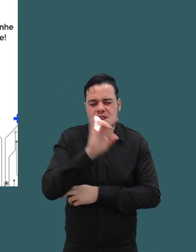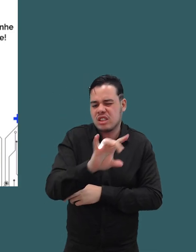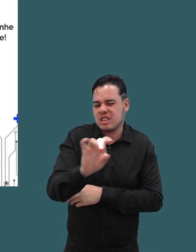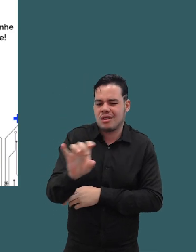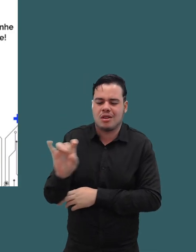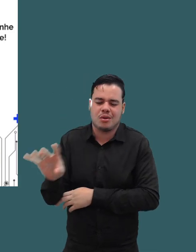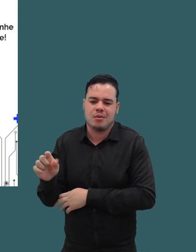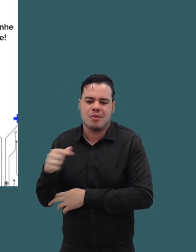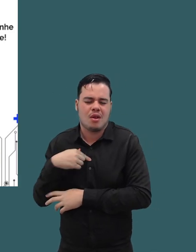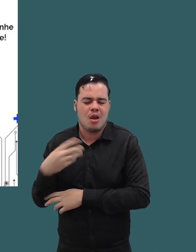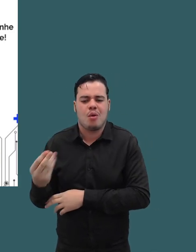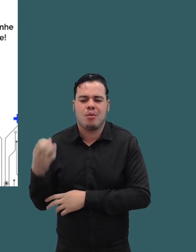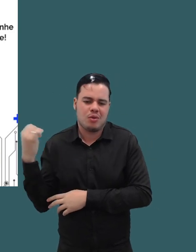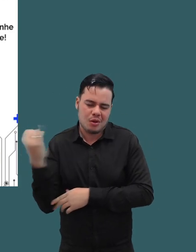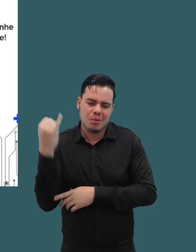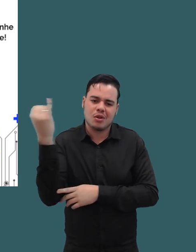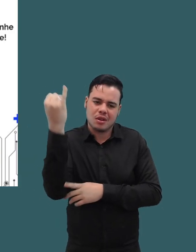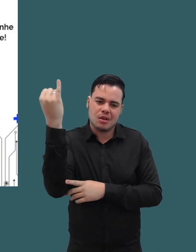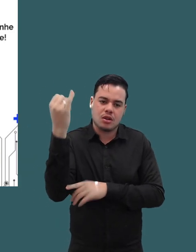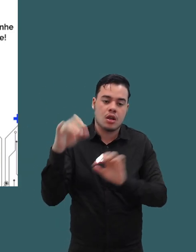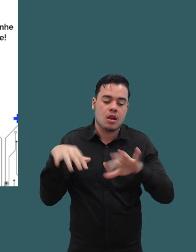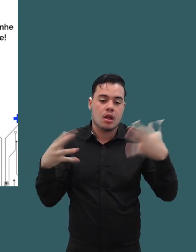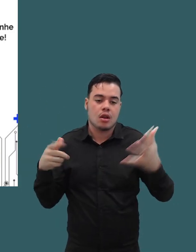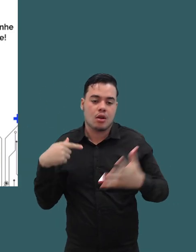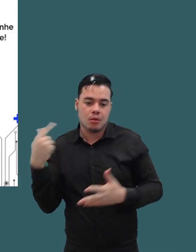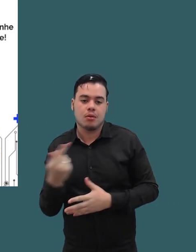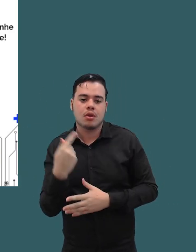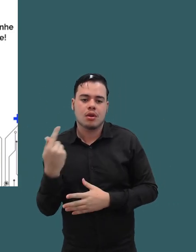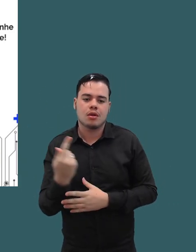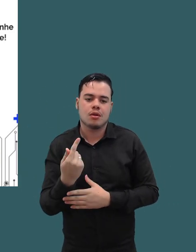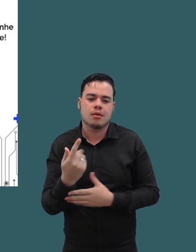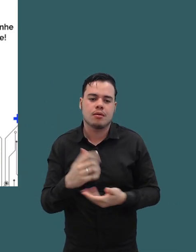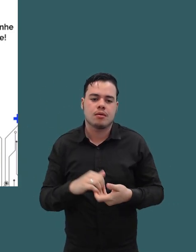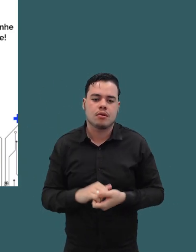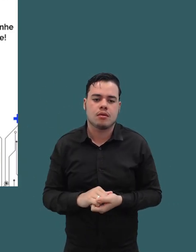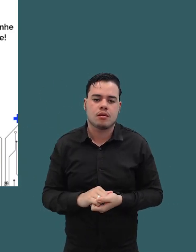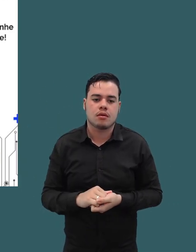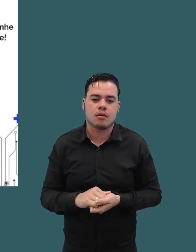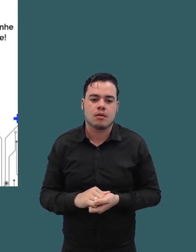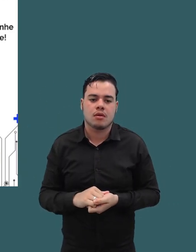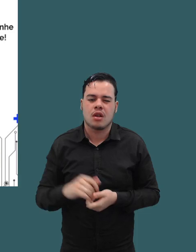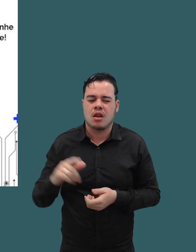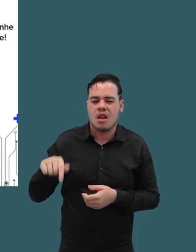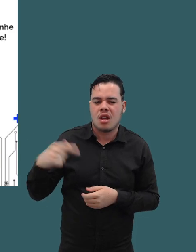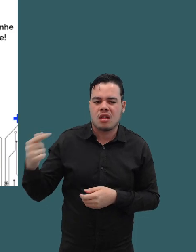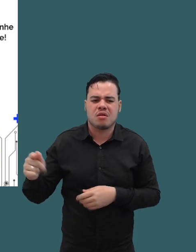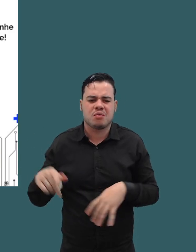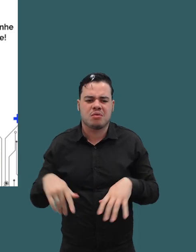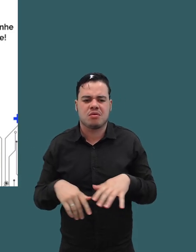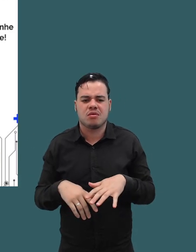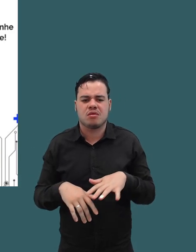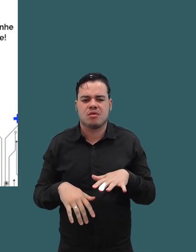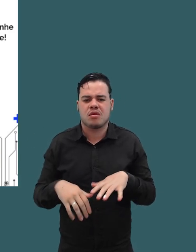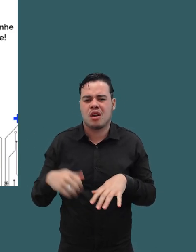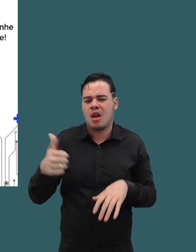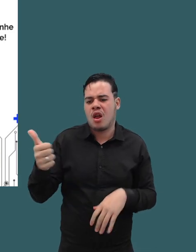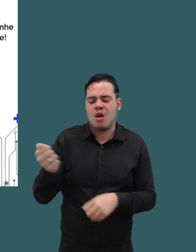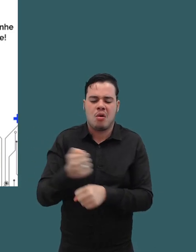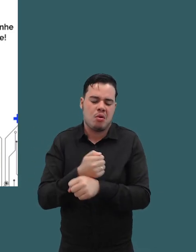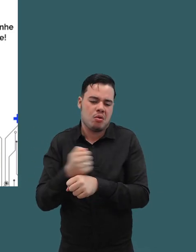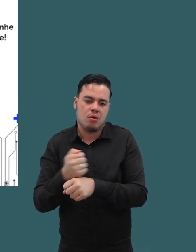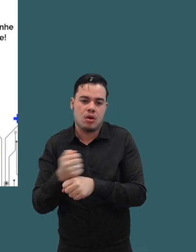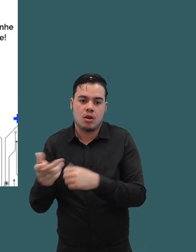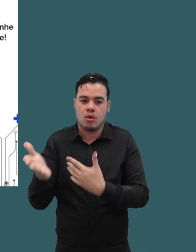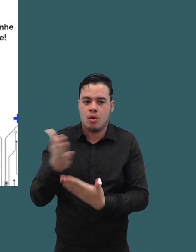né, é muito importante. Então, para nós, daqui a um ano, quando a